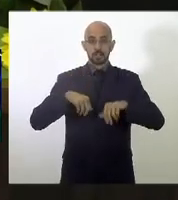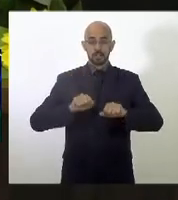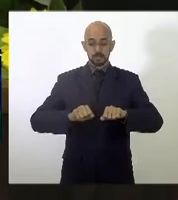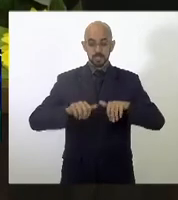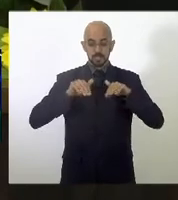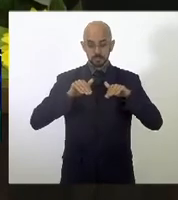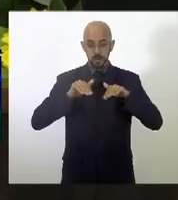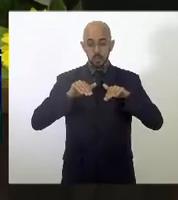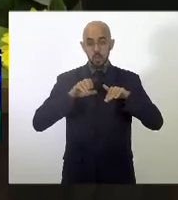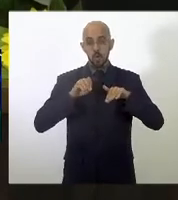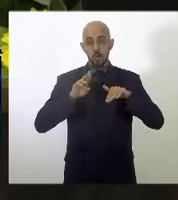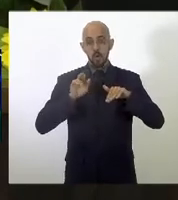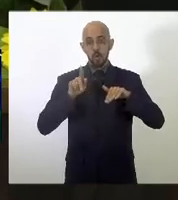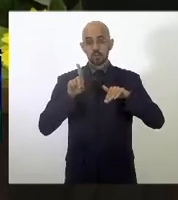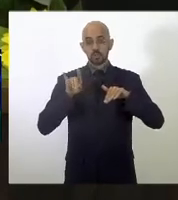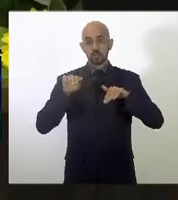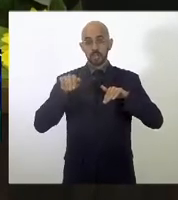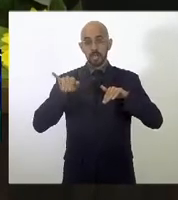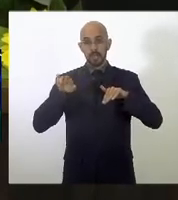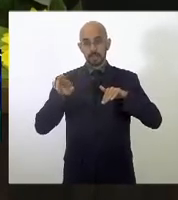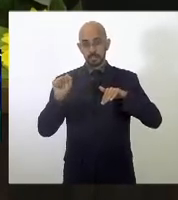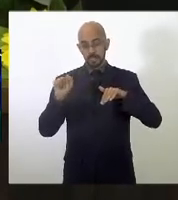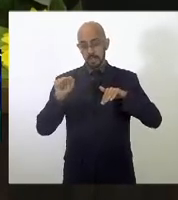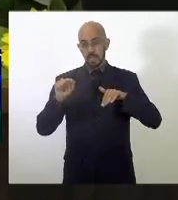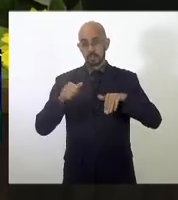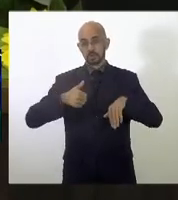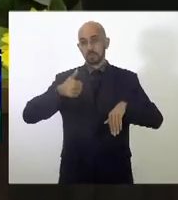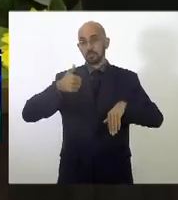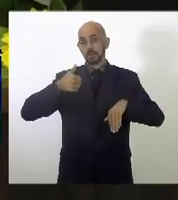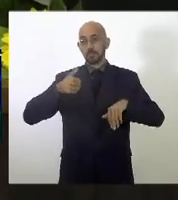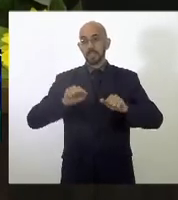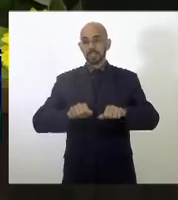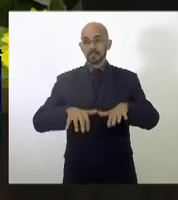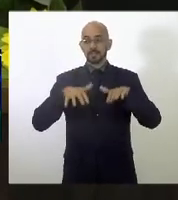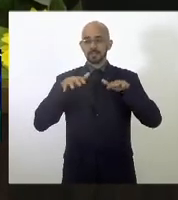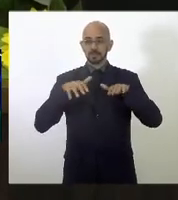dia 3 de agosto, a nossa primeira sessão extraordinária.